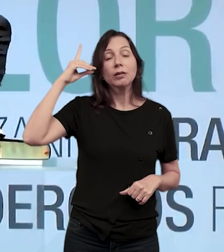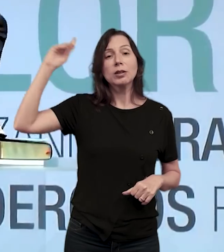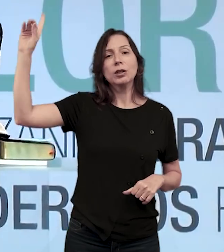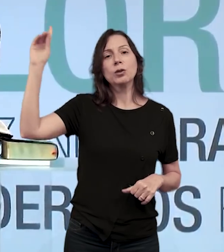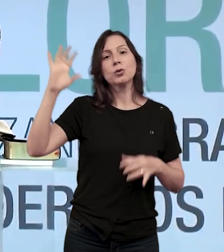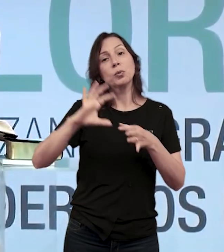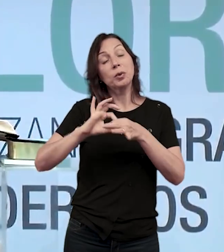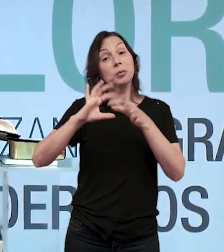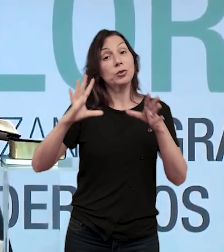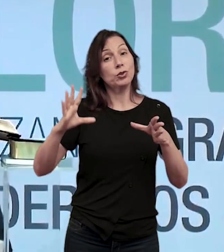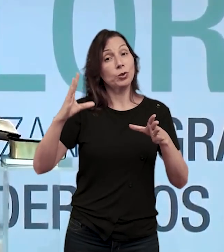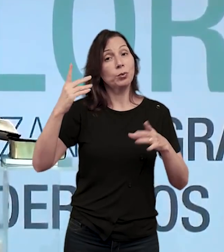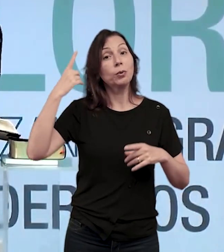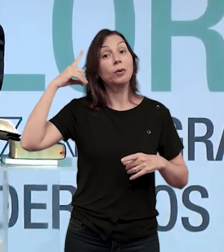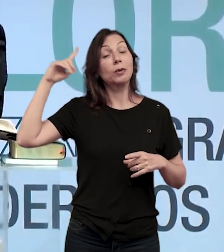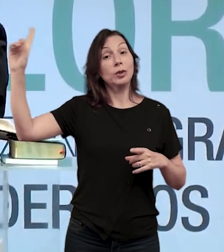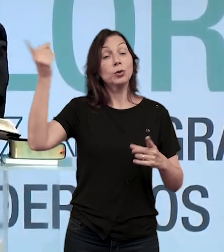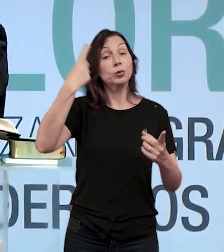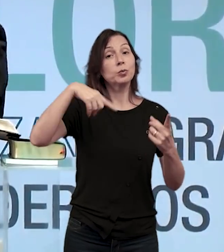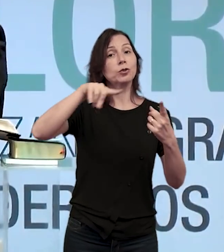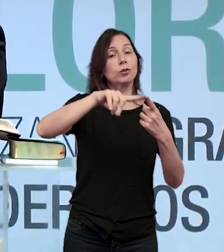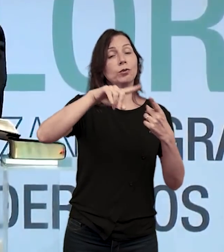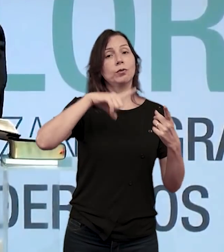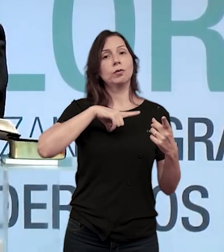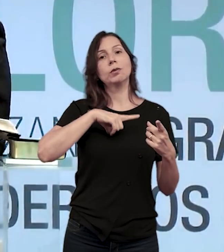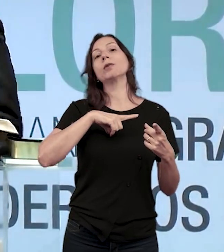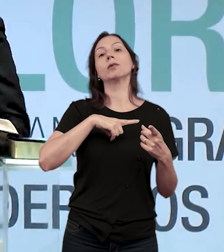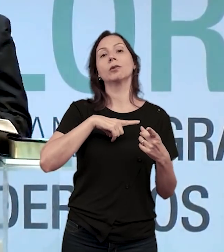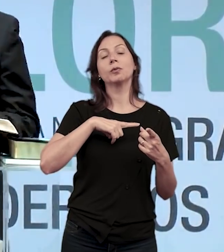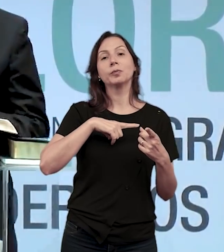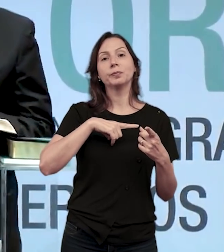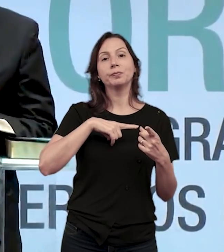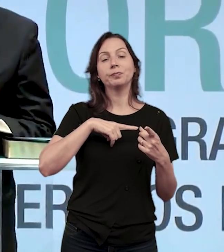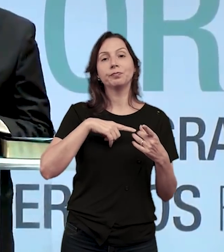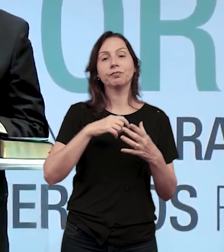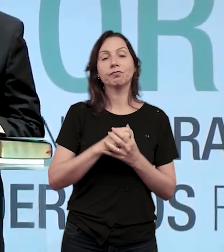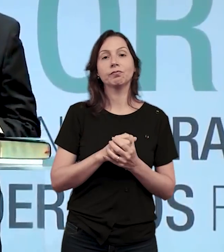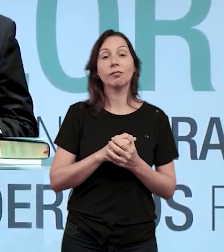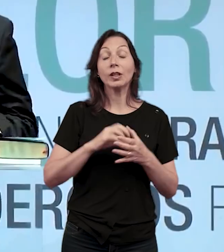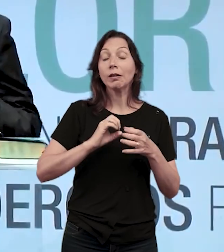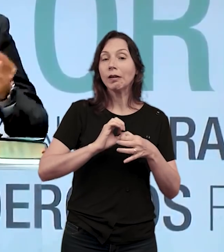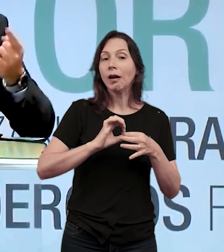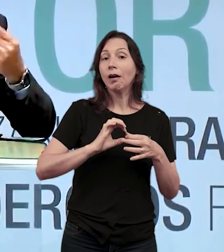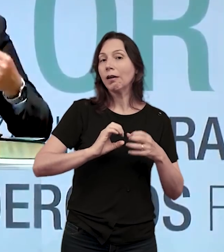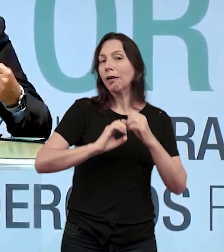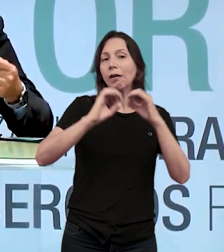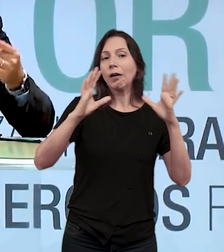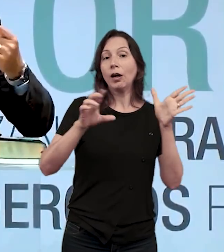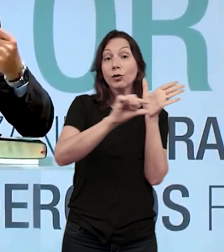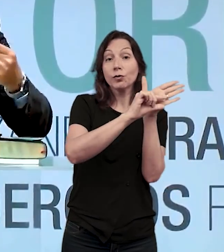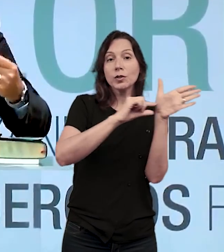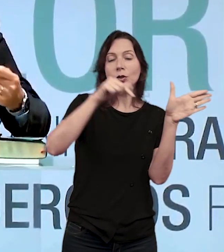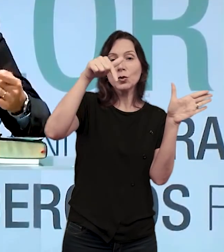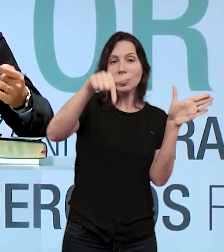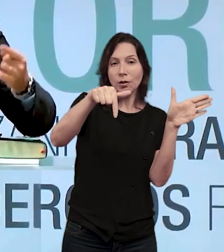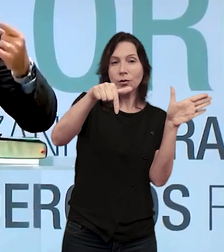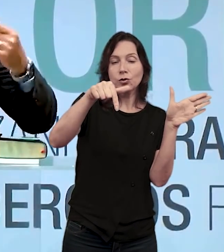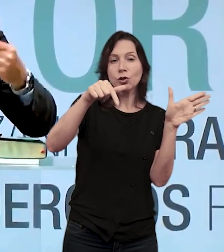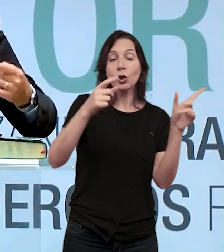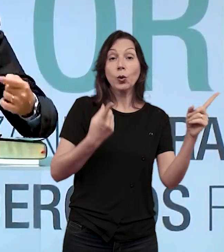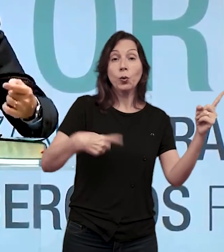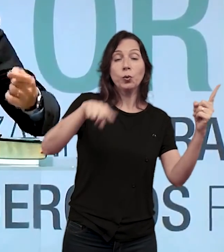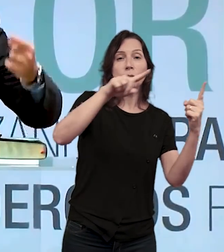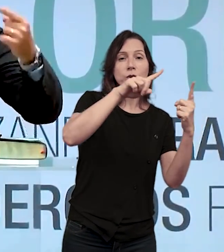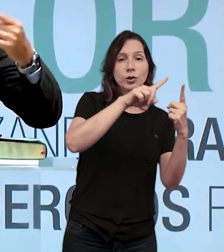Deus, do propósito de Deus. E ele deixa isso claro no verso 7, para que não me ensoberbecesse